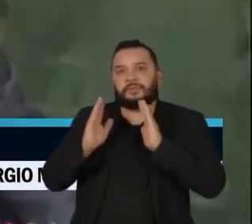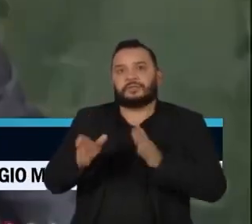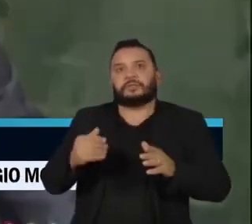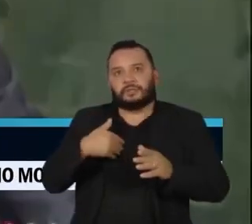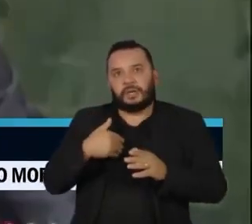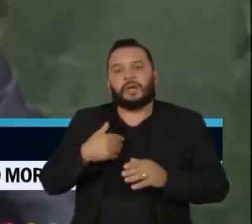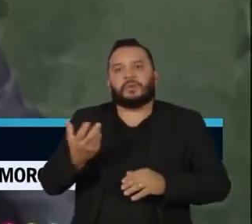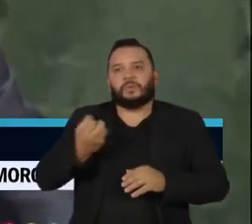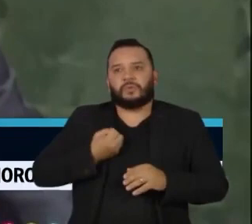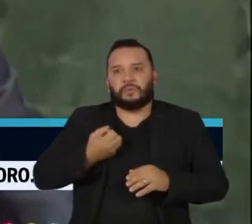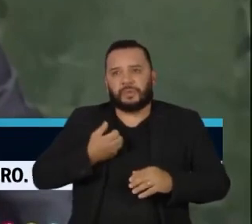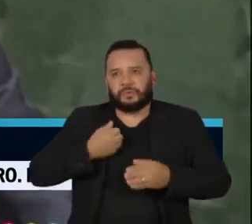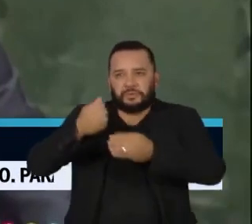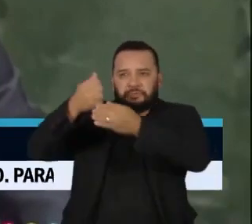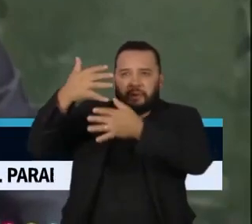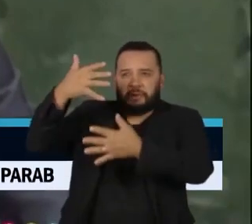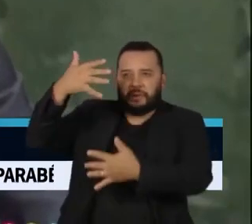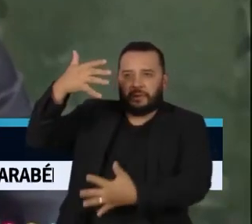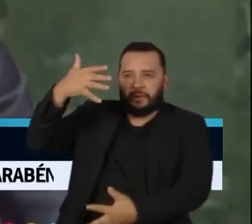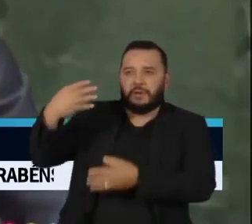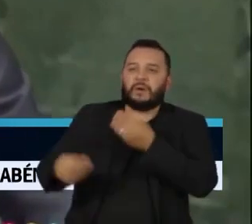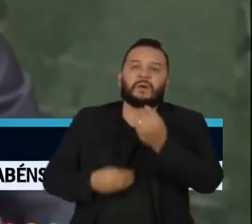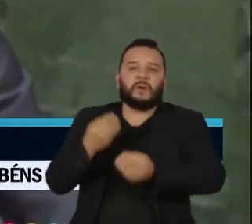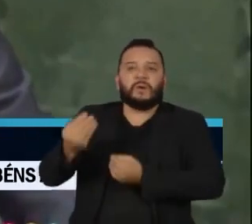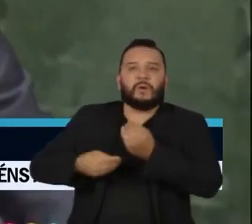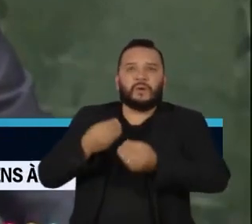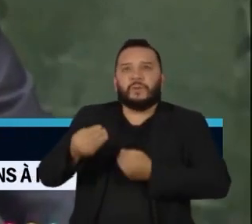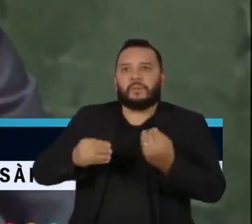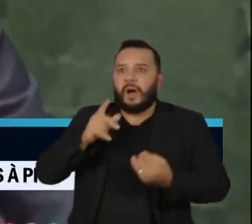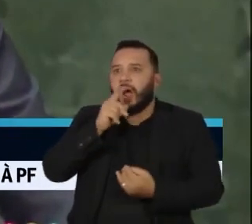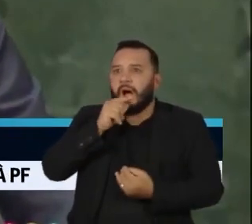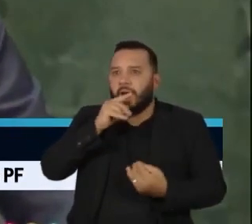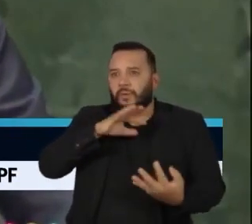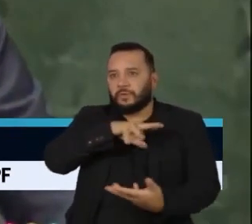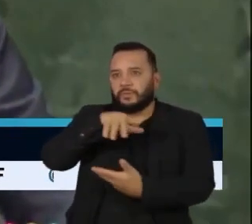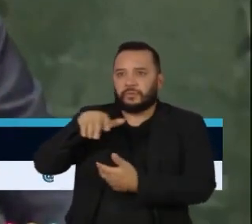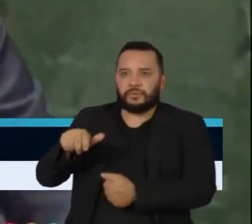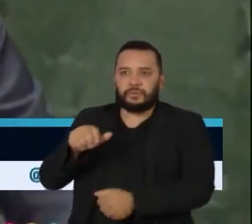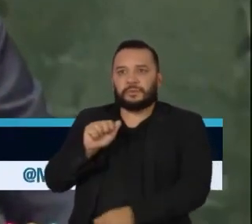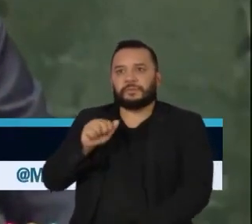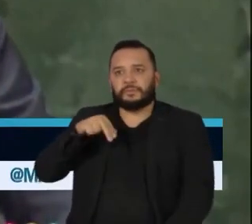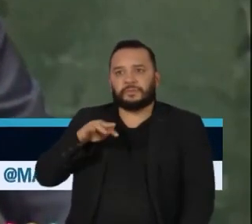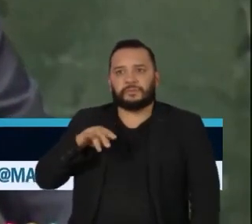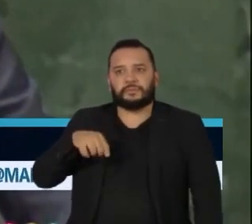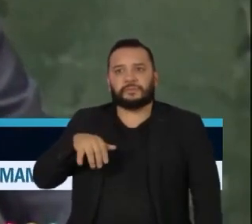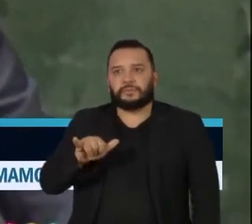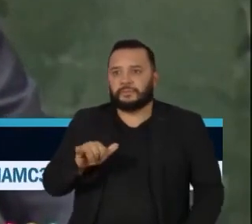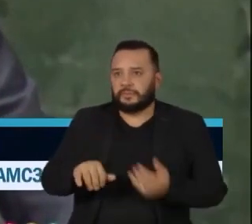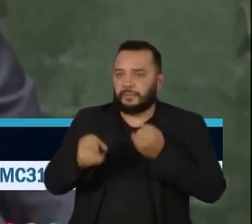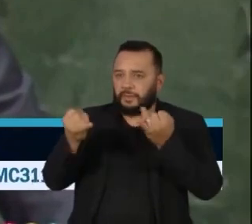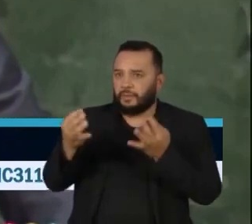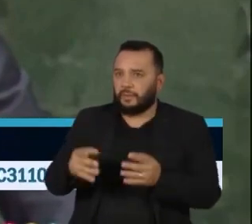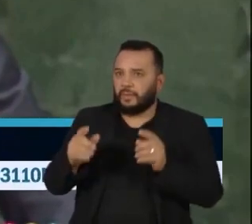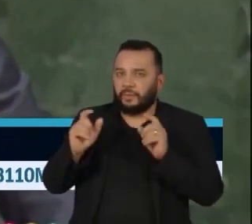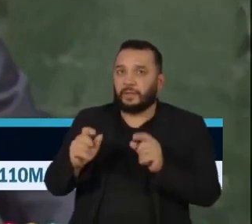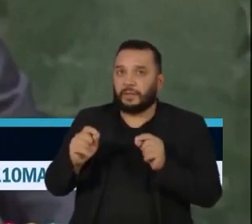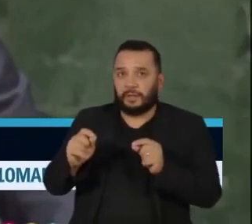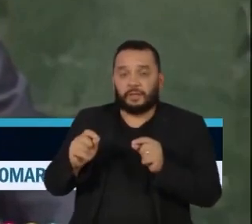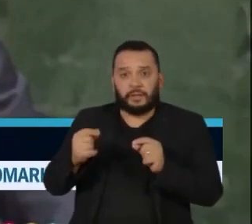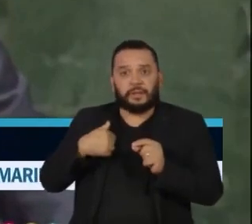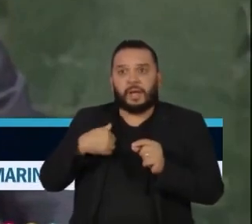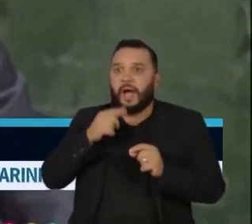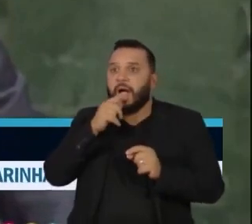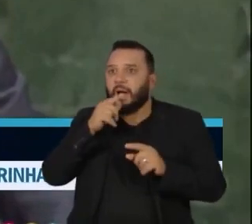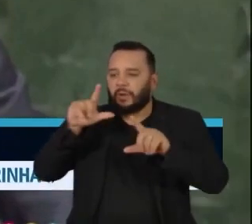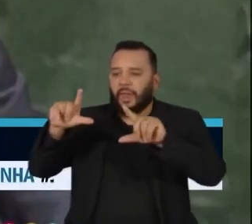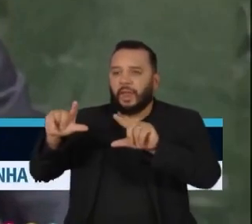outros números preocupantes do panorama hídrico global. Para Antônio Guterres, os recursos foram drenados pelo que chama de